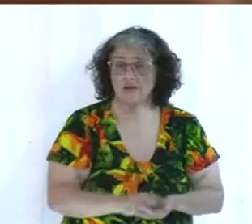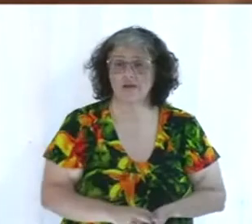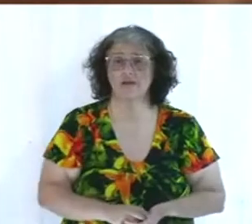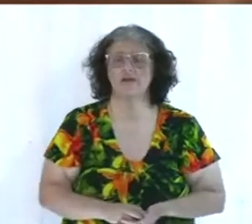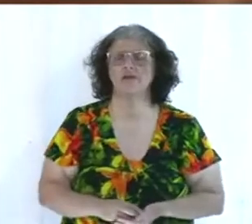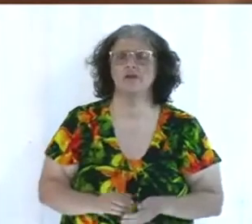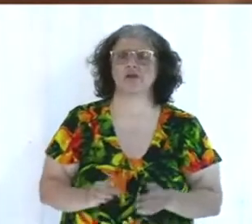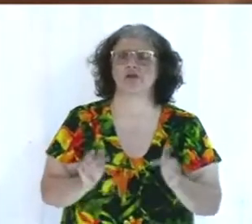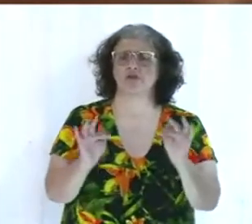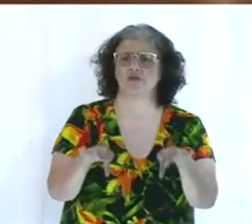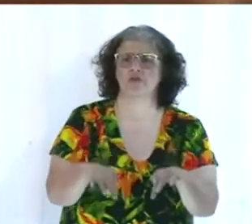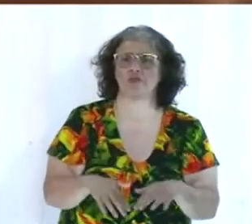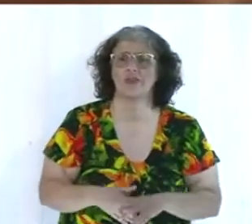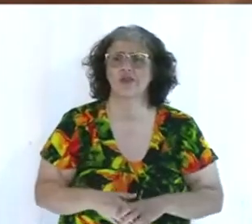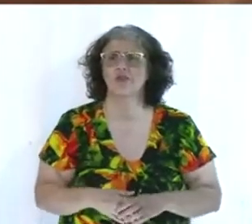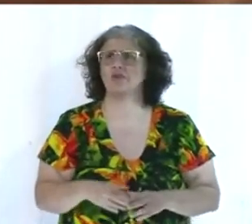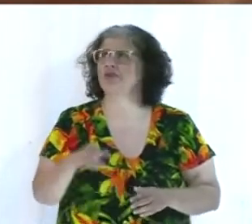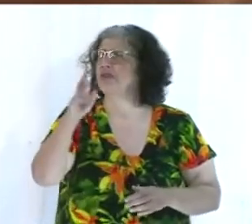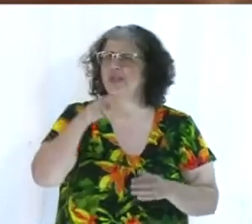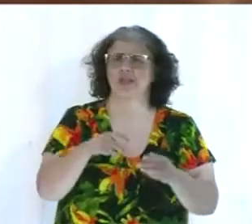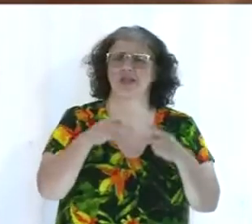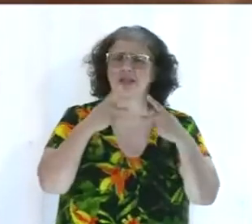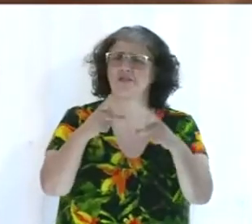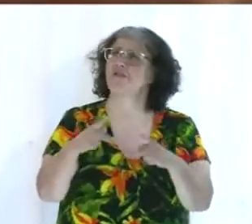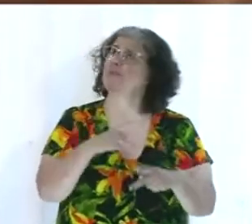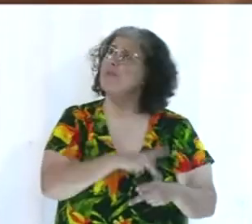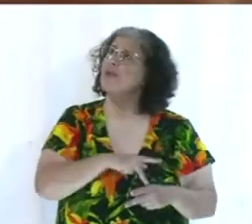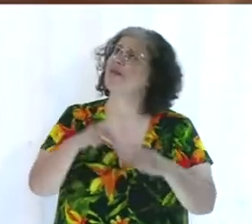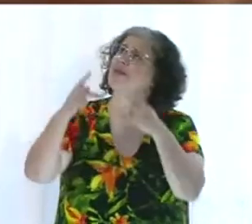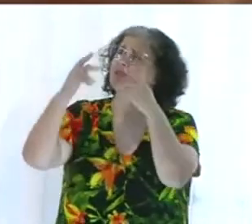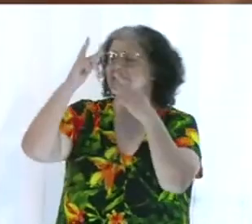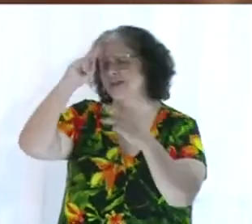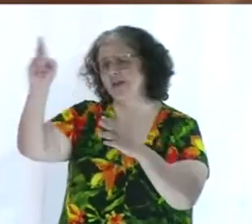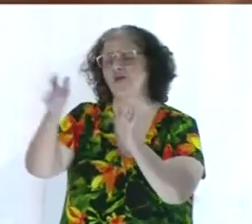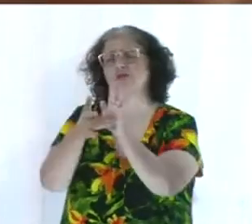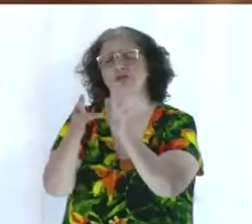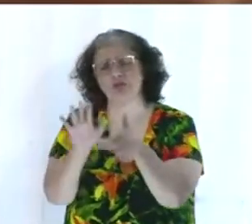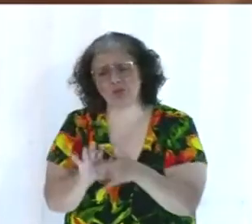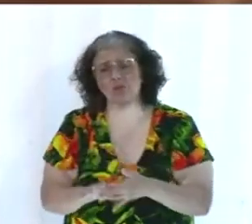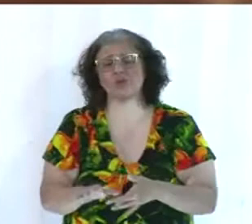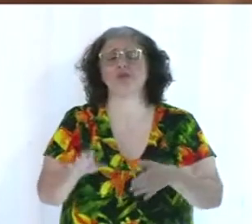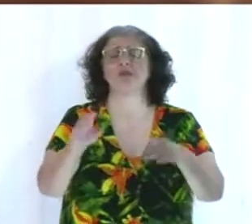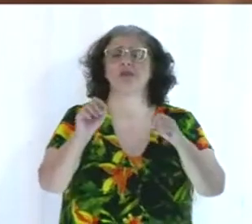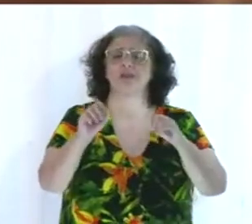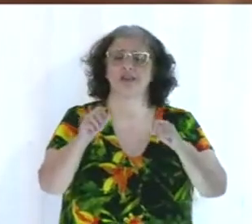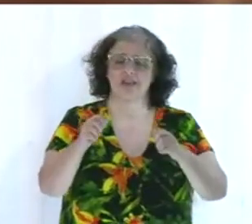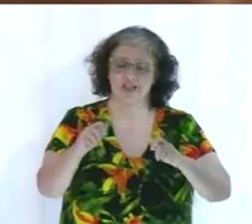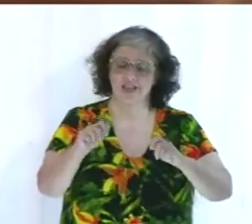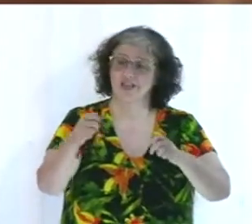aqui o verso 3, ele diz: Senhor Jesus, o qual se entregou a si mesmo